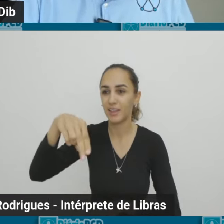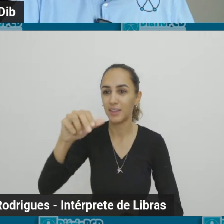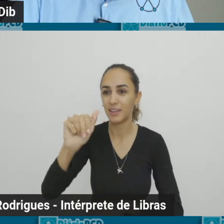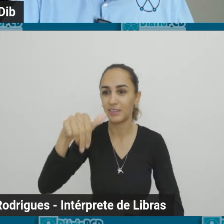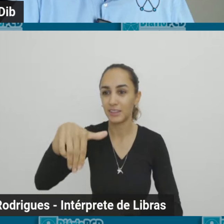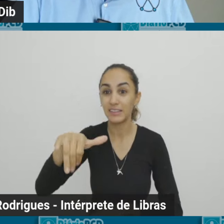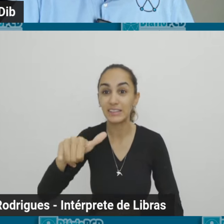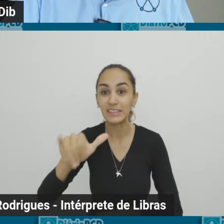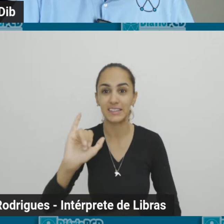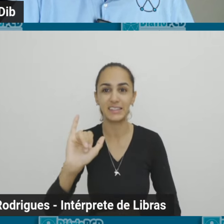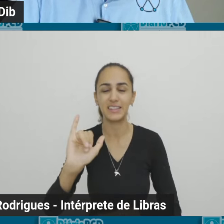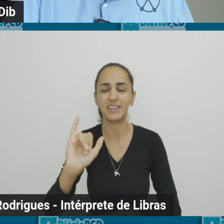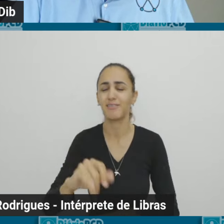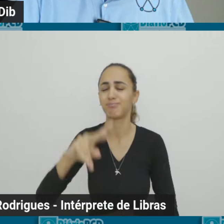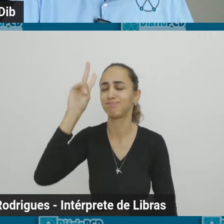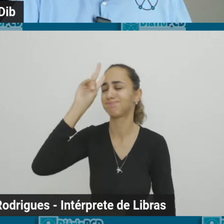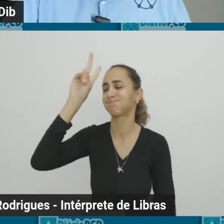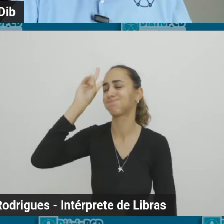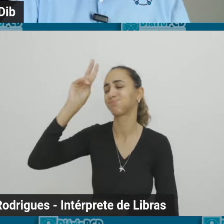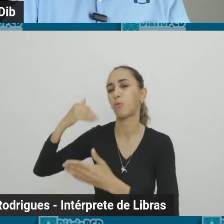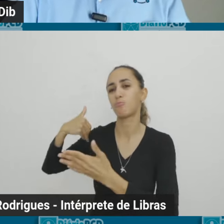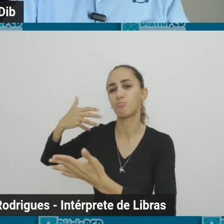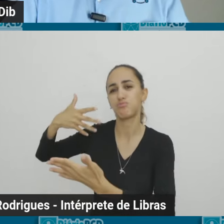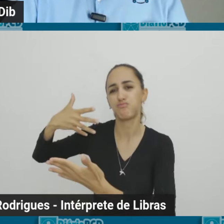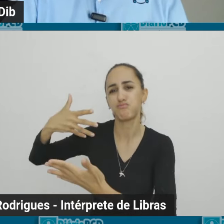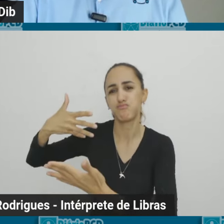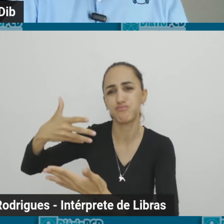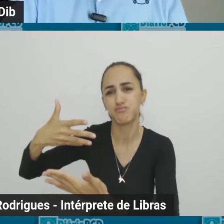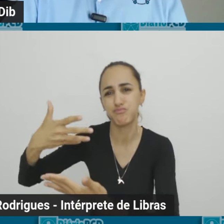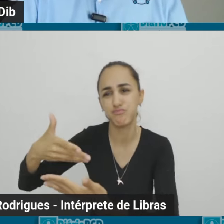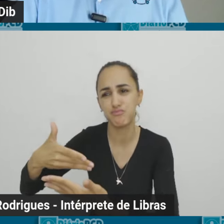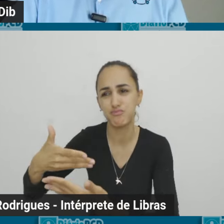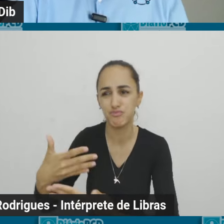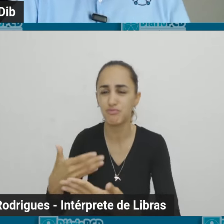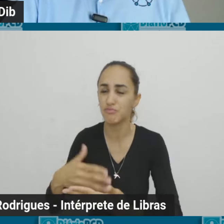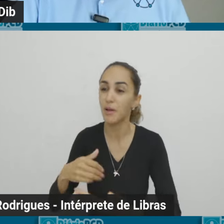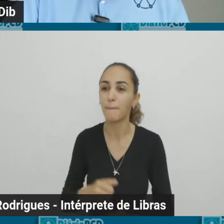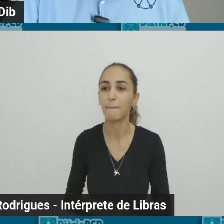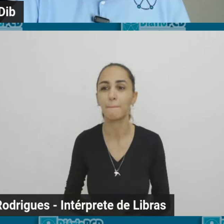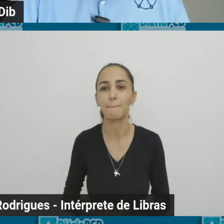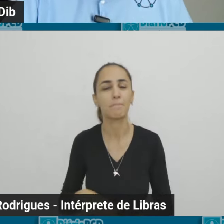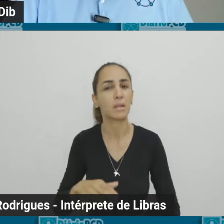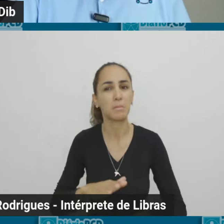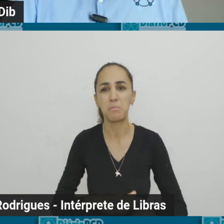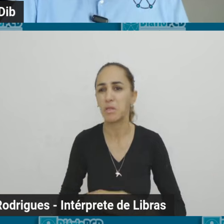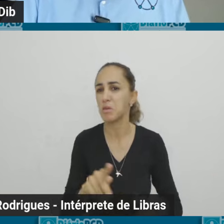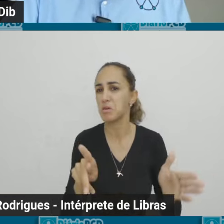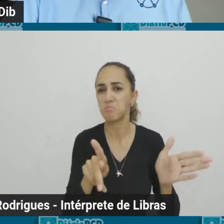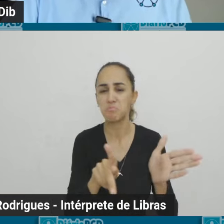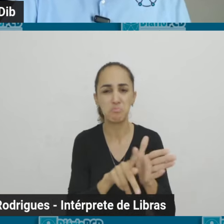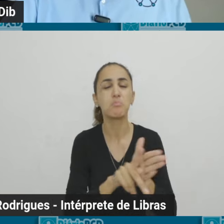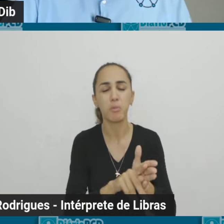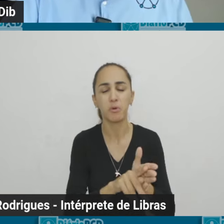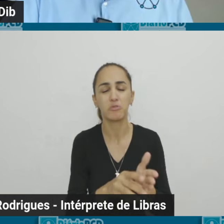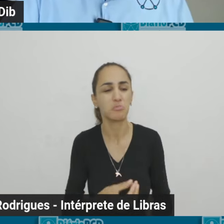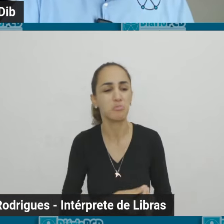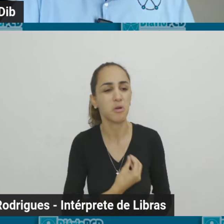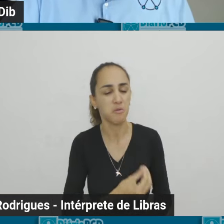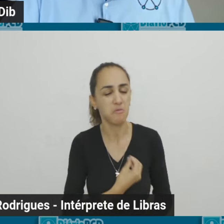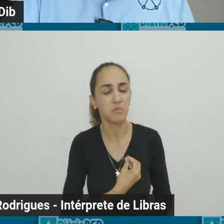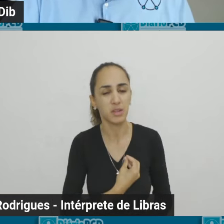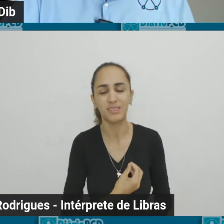tem uma história de vida, mais do que lugar de fala, tem uma qualificação,